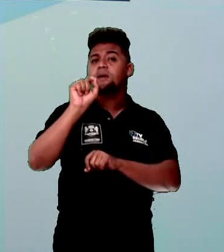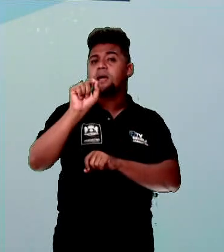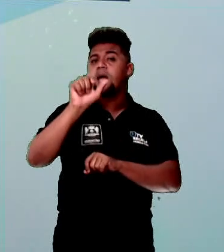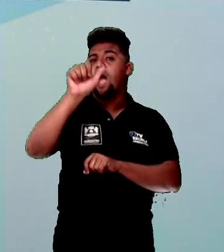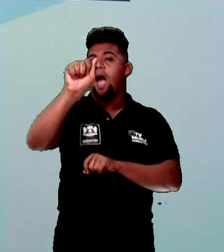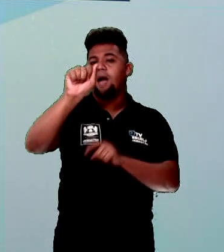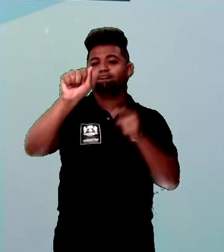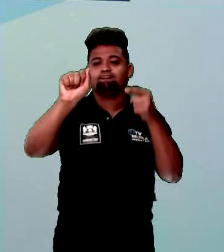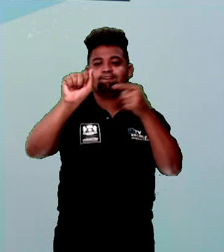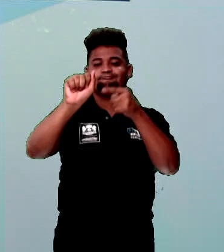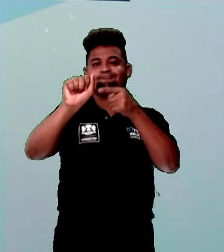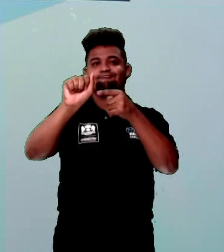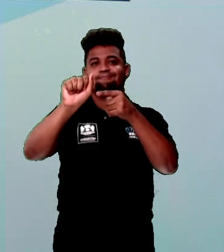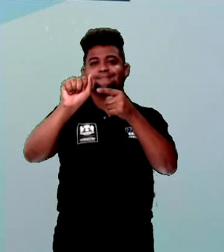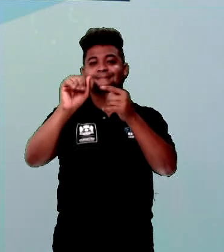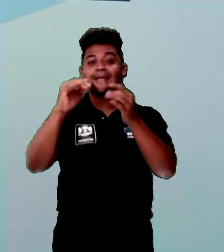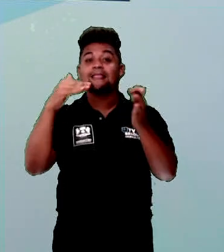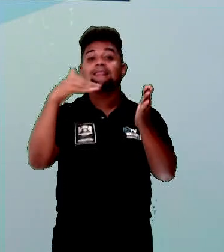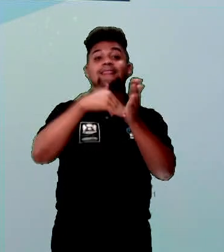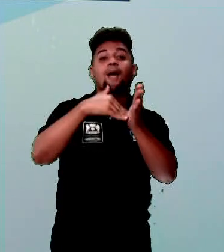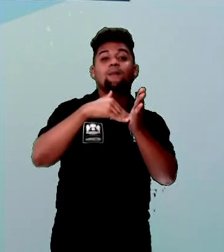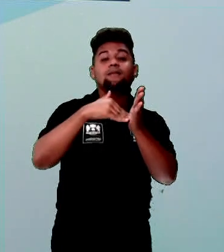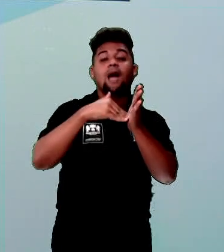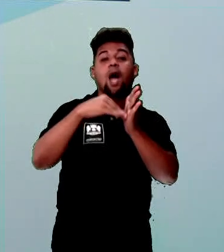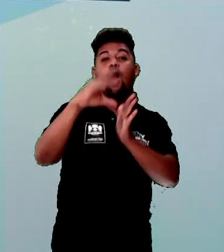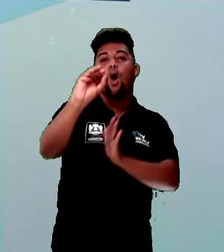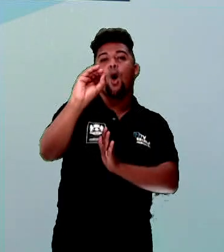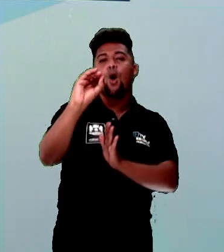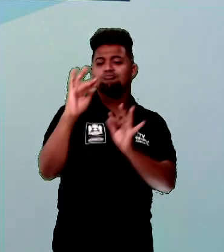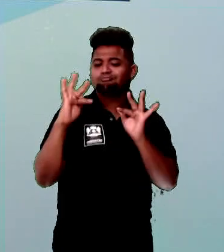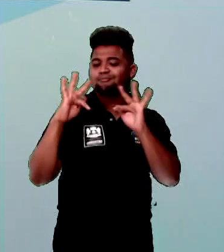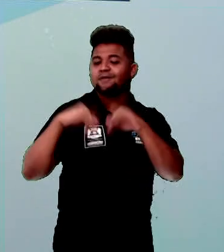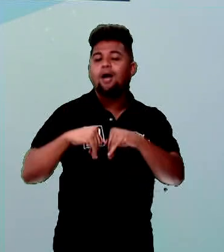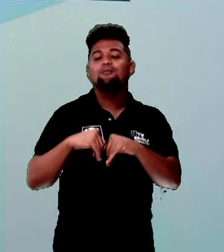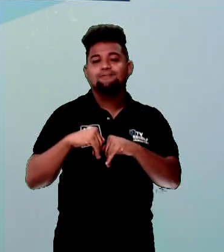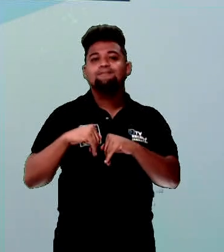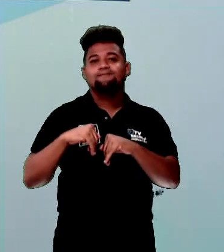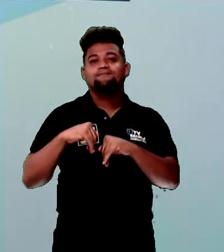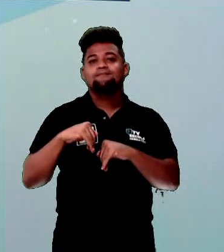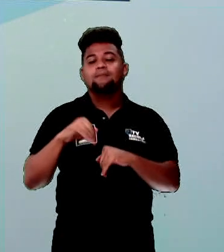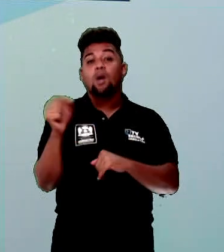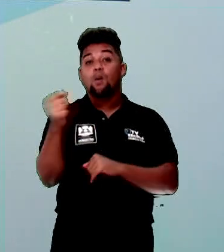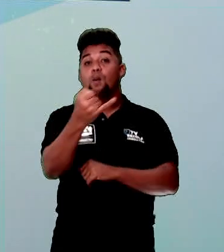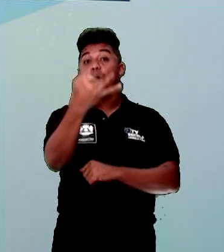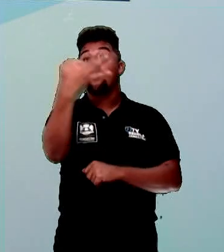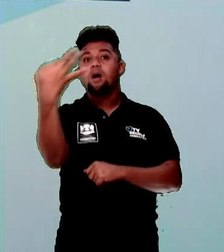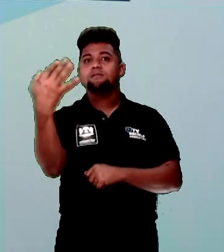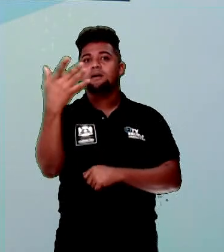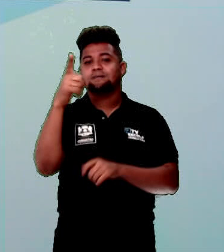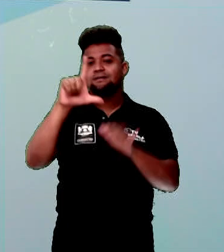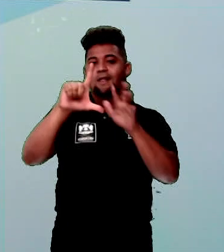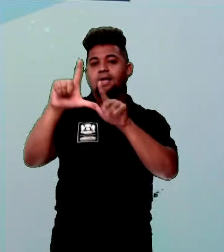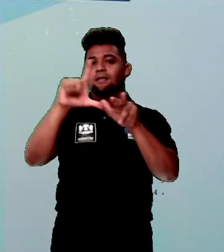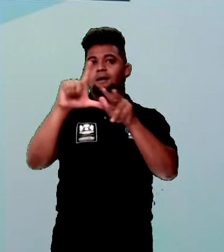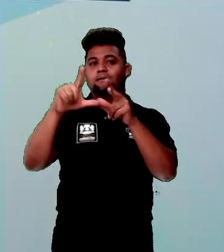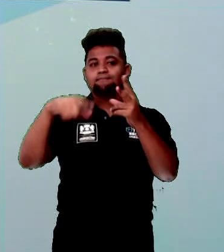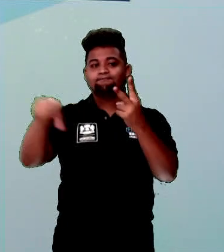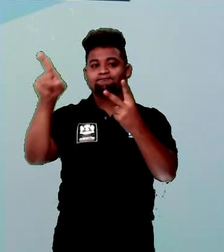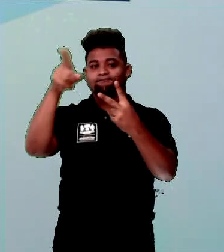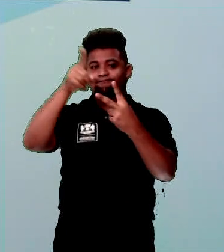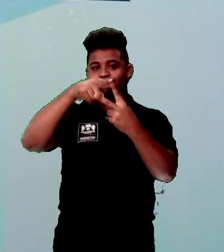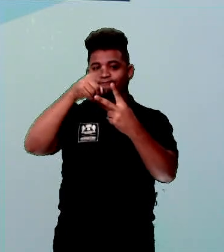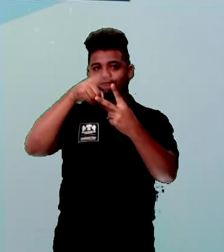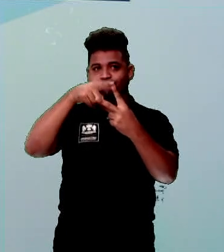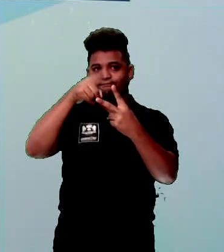A e termina com a letra O. Quantas letras nós temos aqui? Uma, duas,